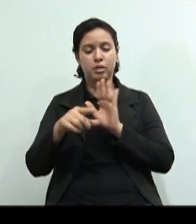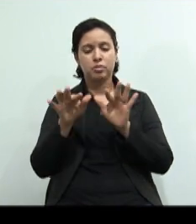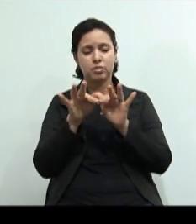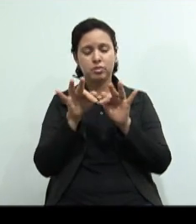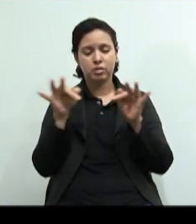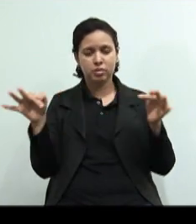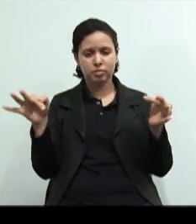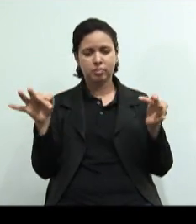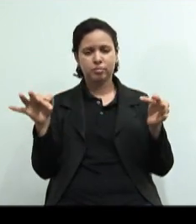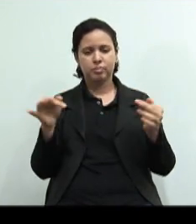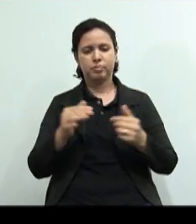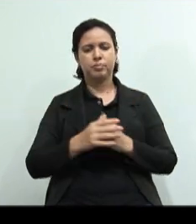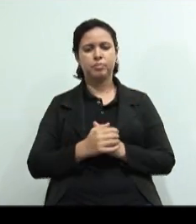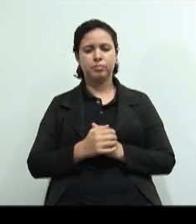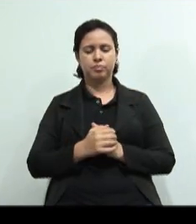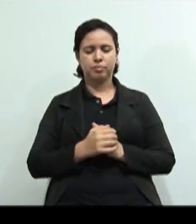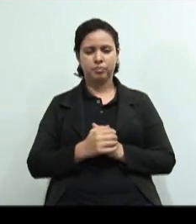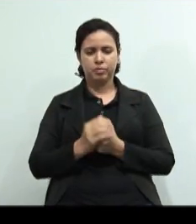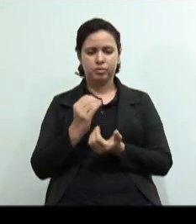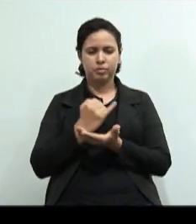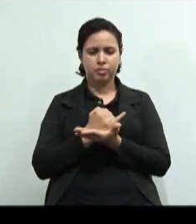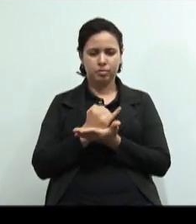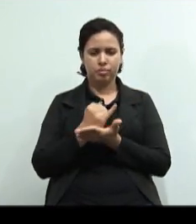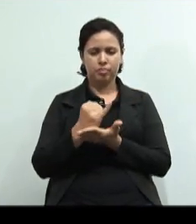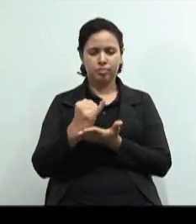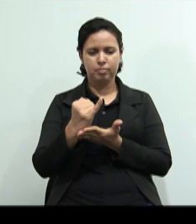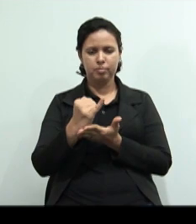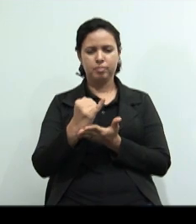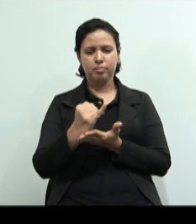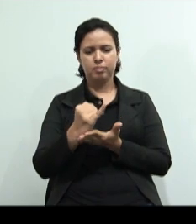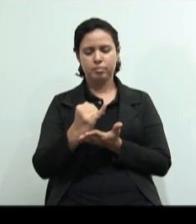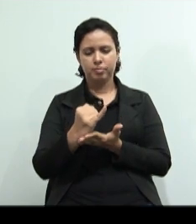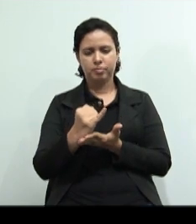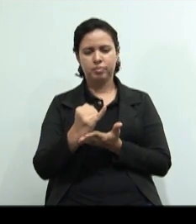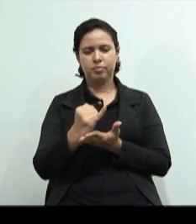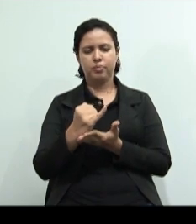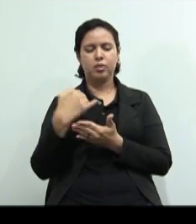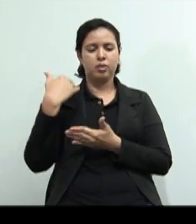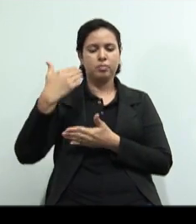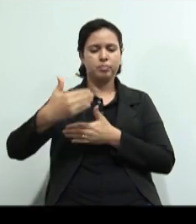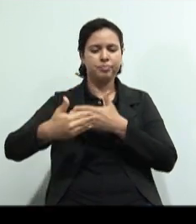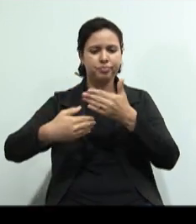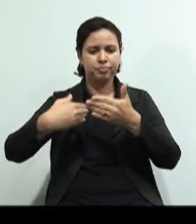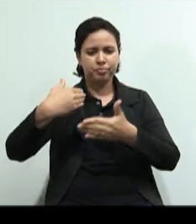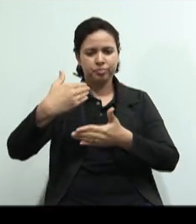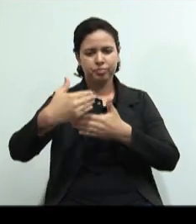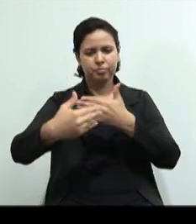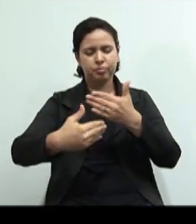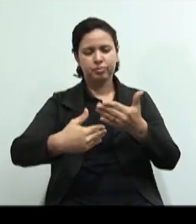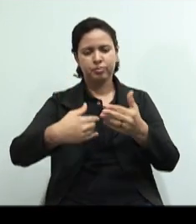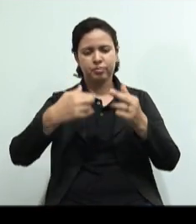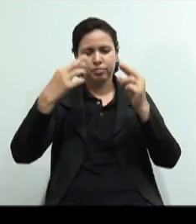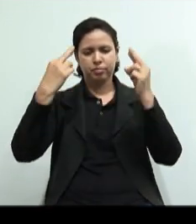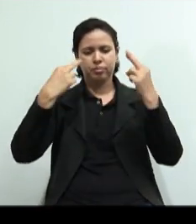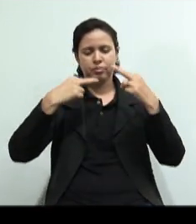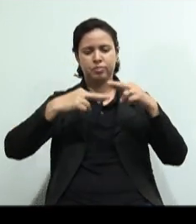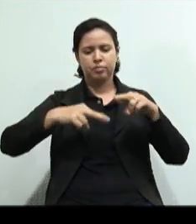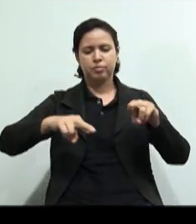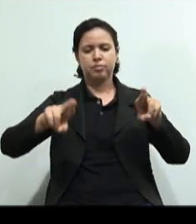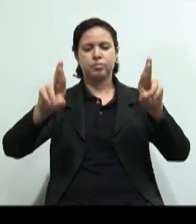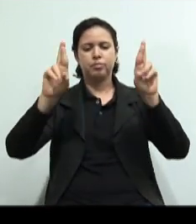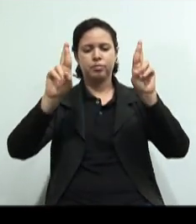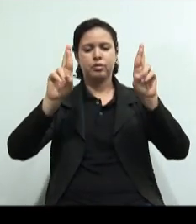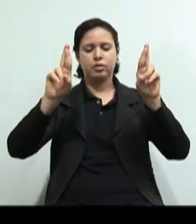tem. O início, a fase do processamento. Aí aconteceu